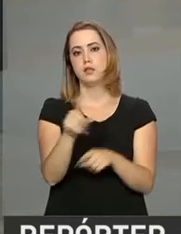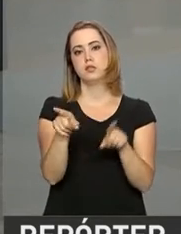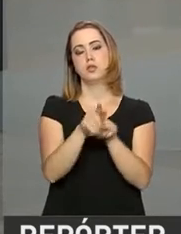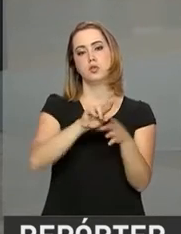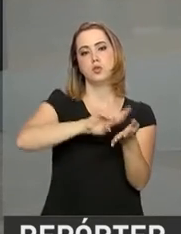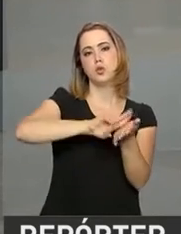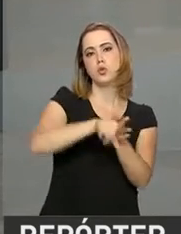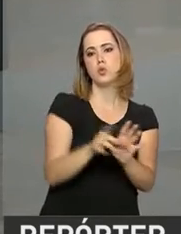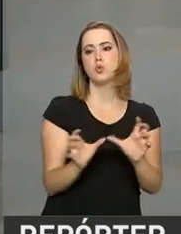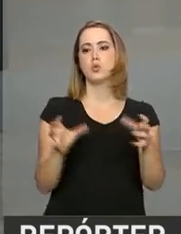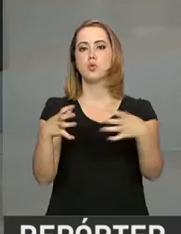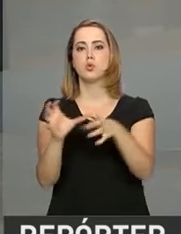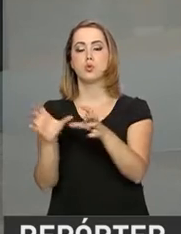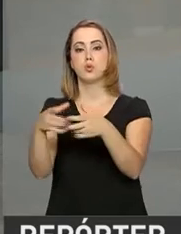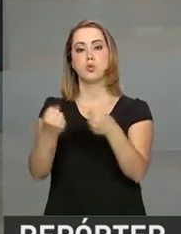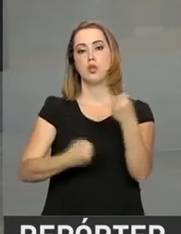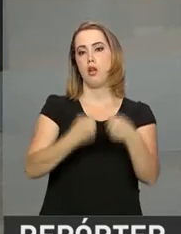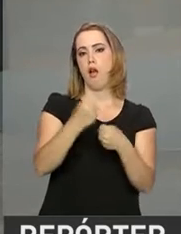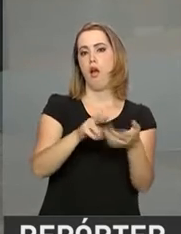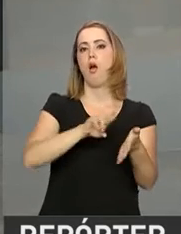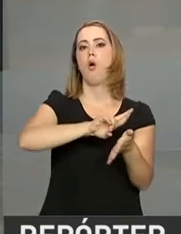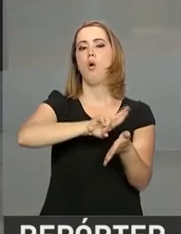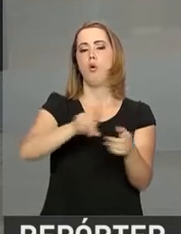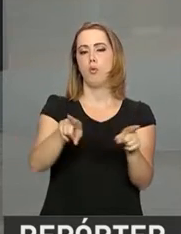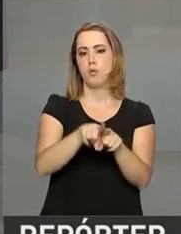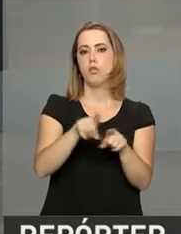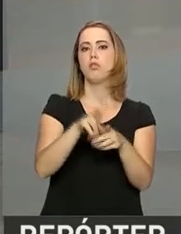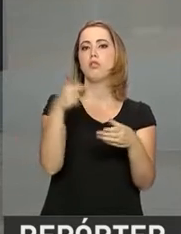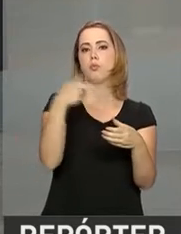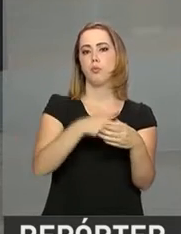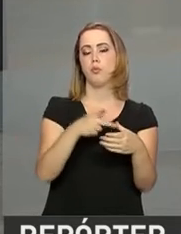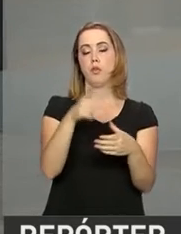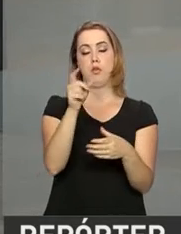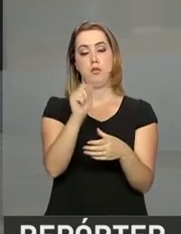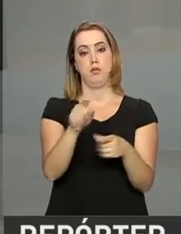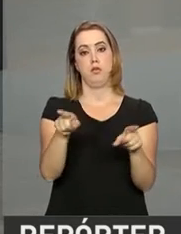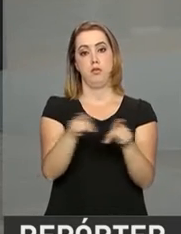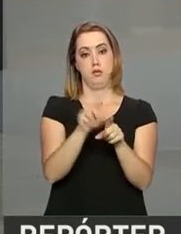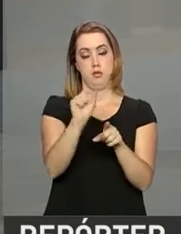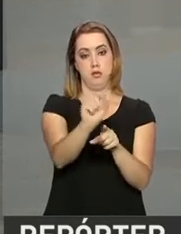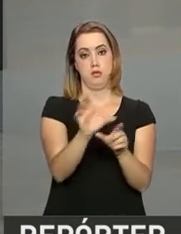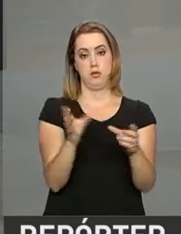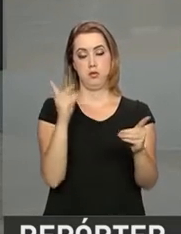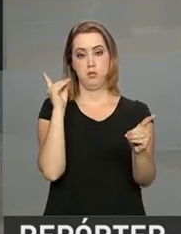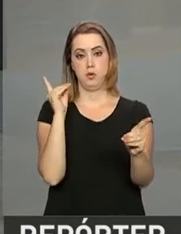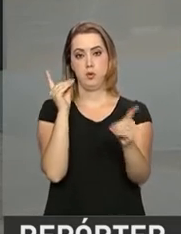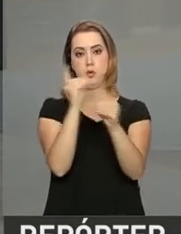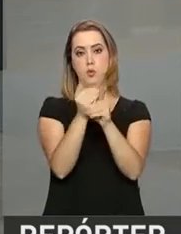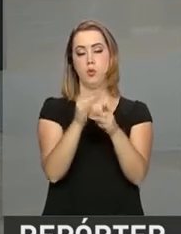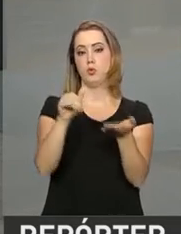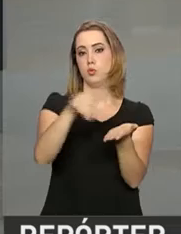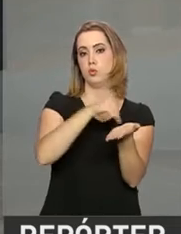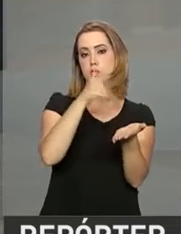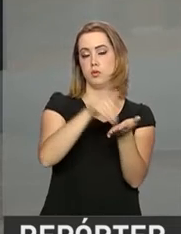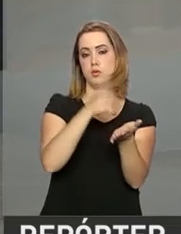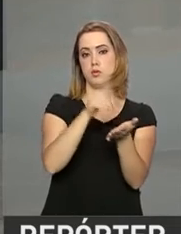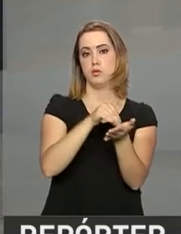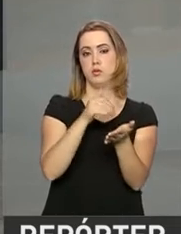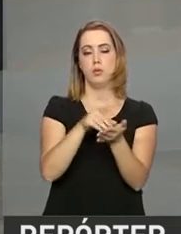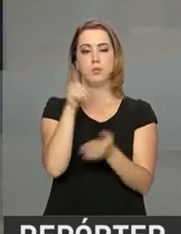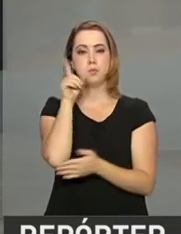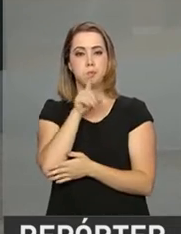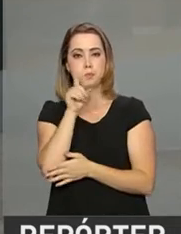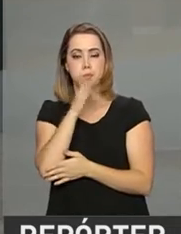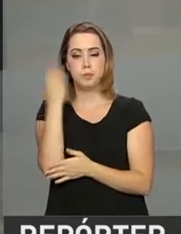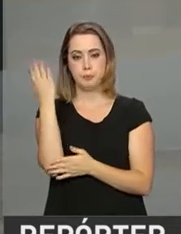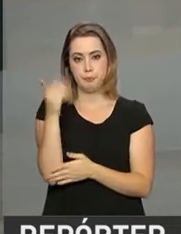Van Berden, da Shell. Também tem um encontro com o secretário de Tesouro dos Estados Unidos, Jacob Lew. E no fim da tarde, começo da